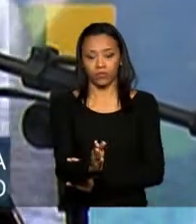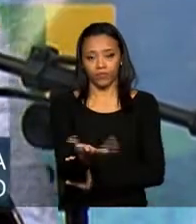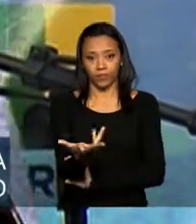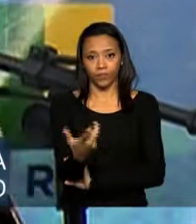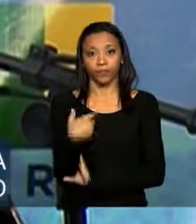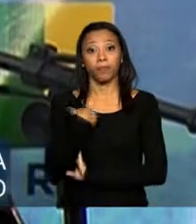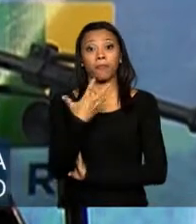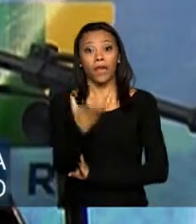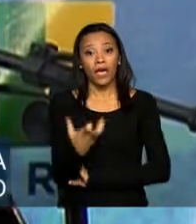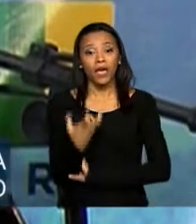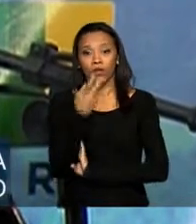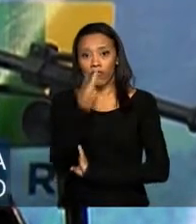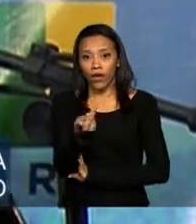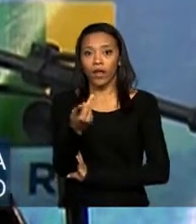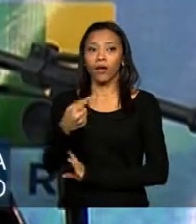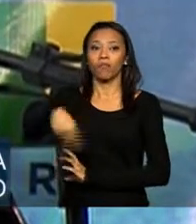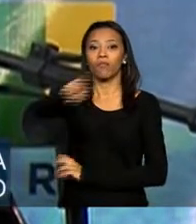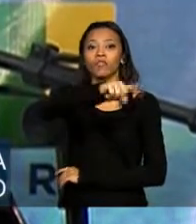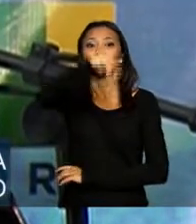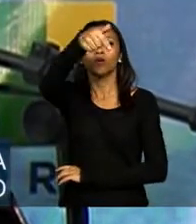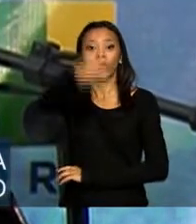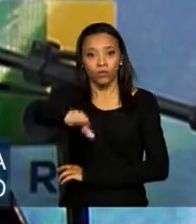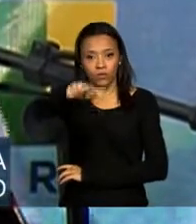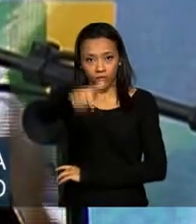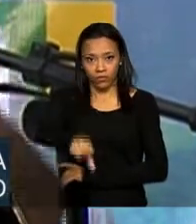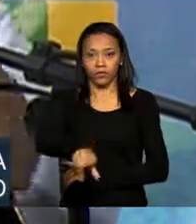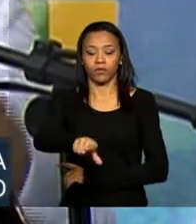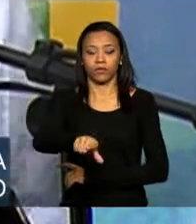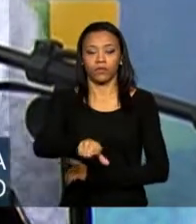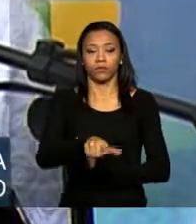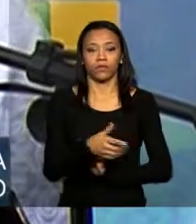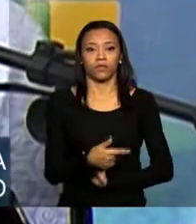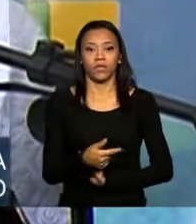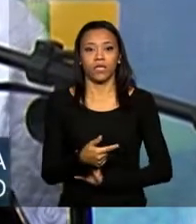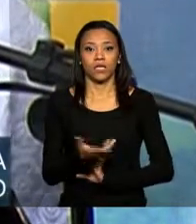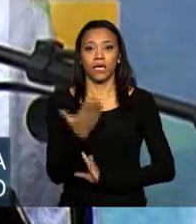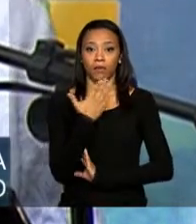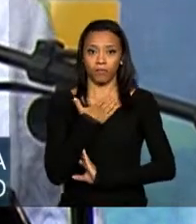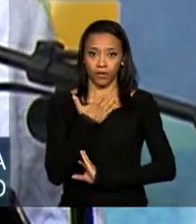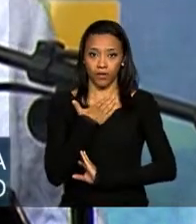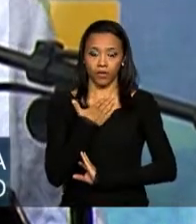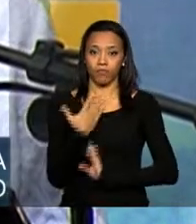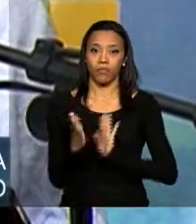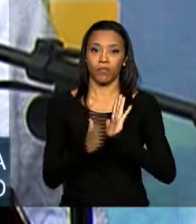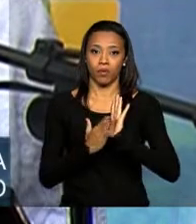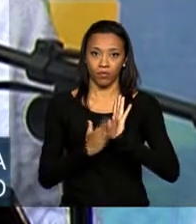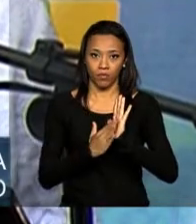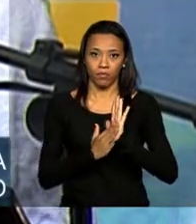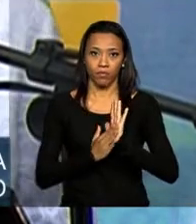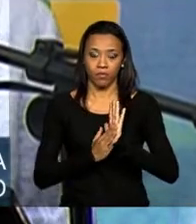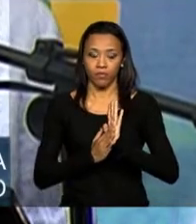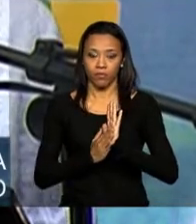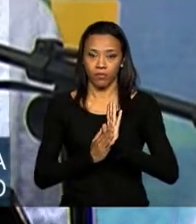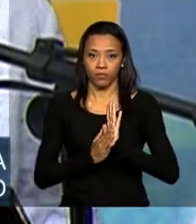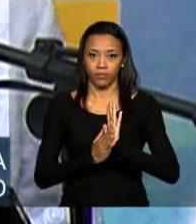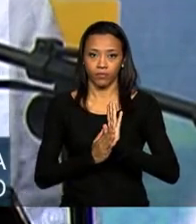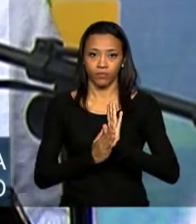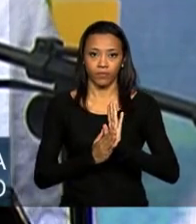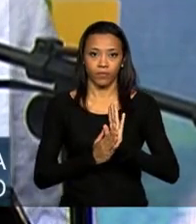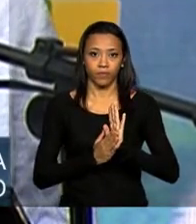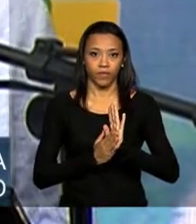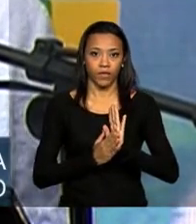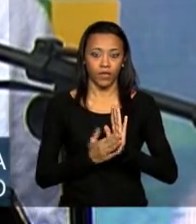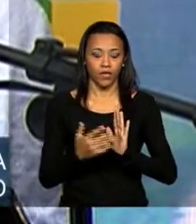quero dizer para vocês mais uma vez só Oi e a minha proposta e eu